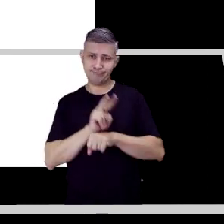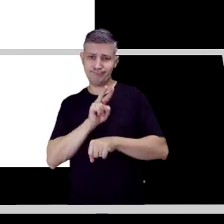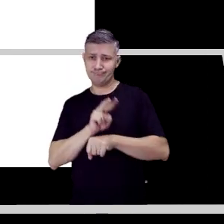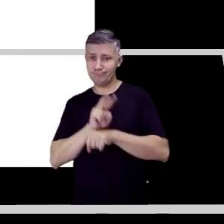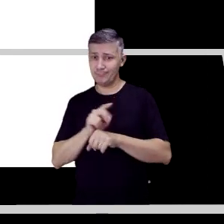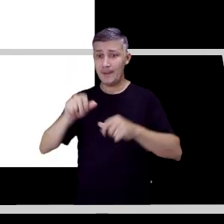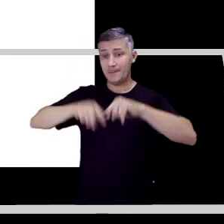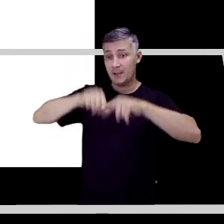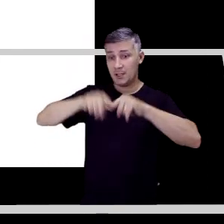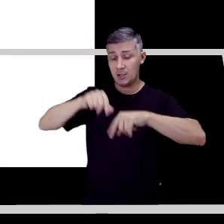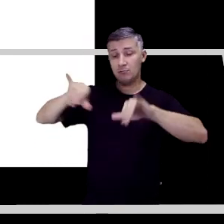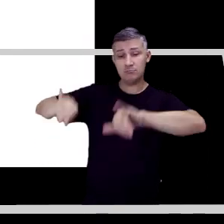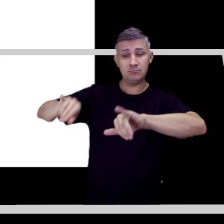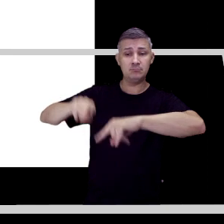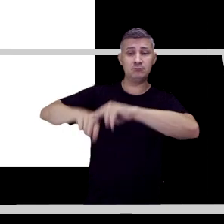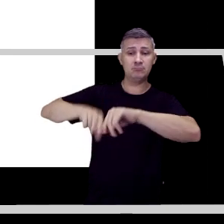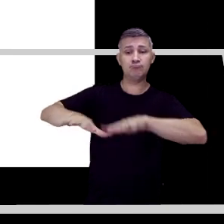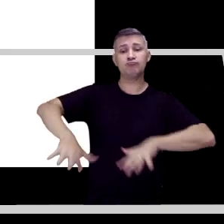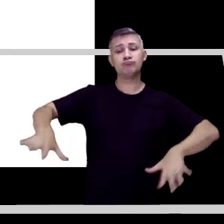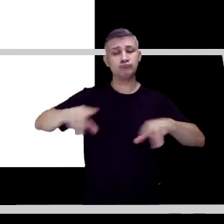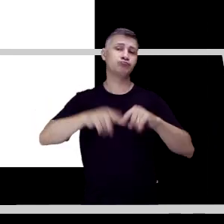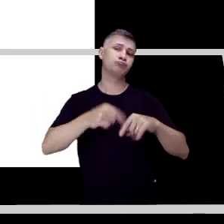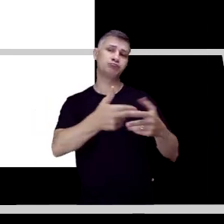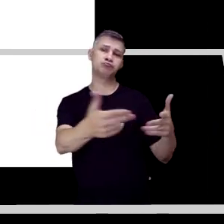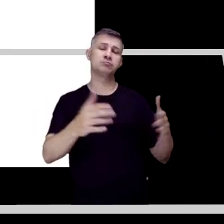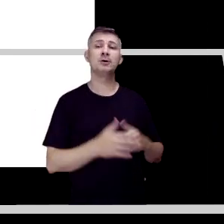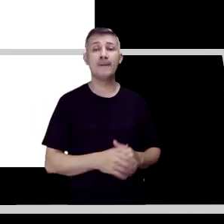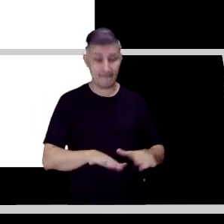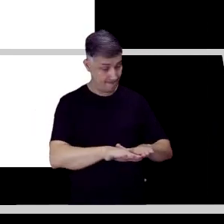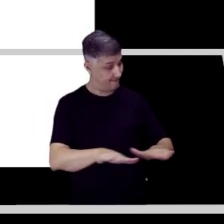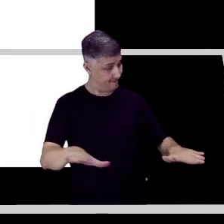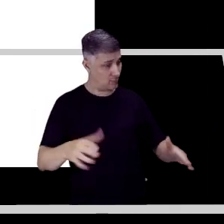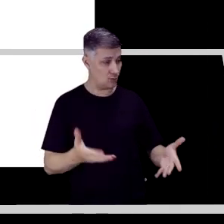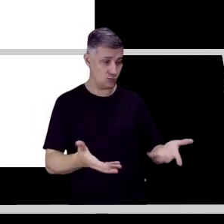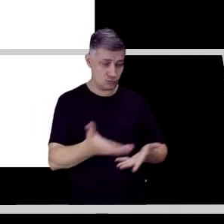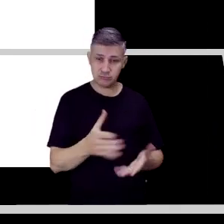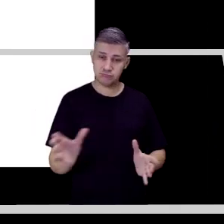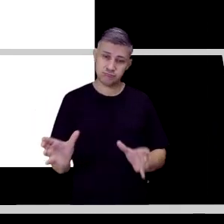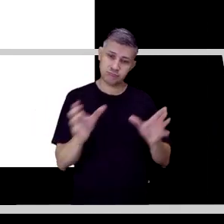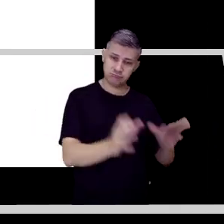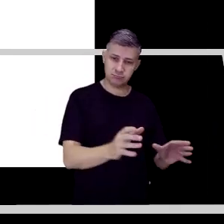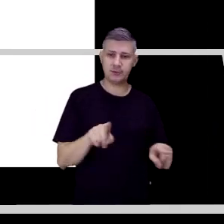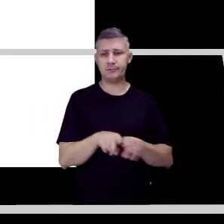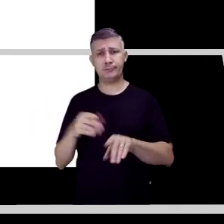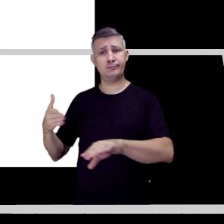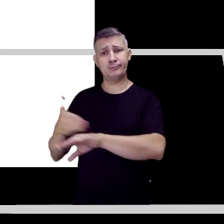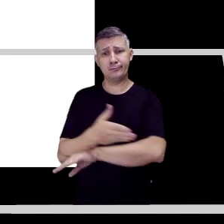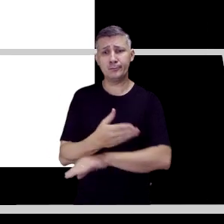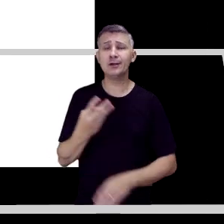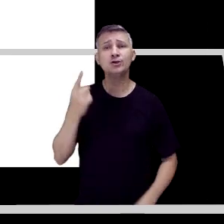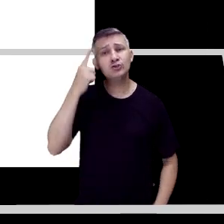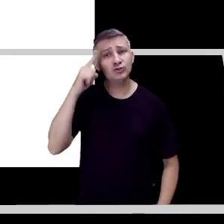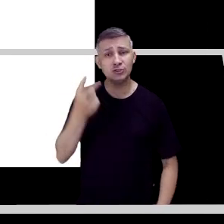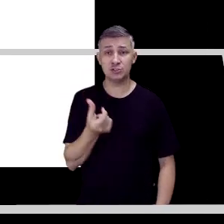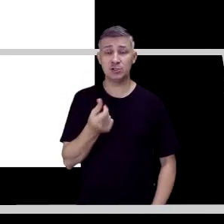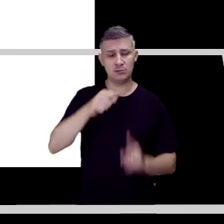a montagem do mobiliário fixo e a colocação do mobiliário, o mobiliário solto e a ocupação da casa